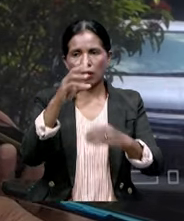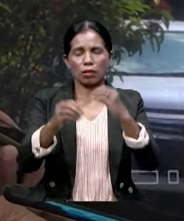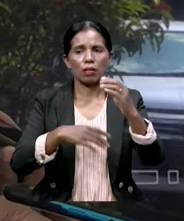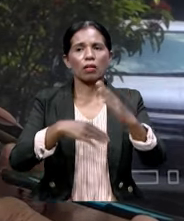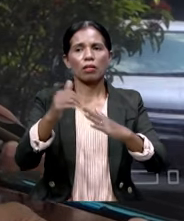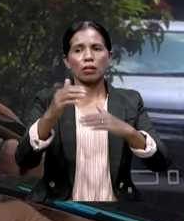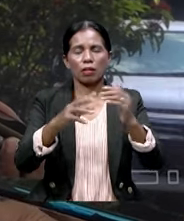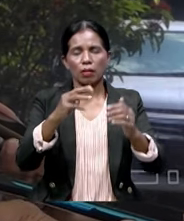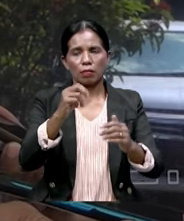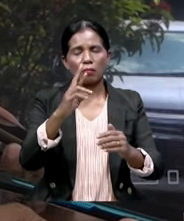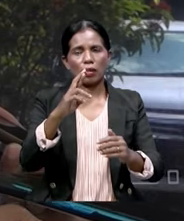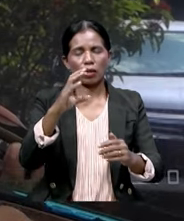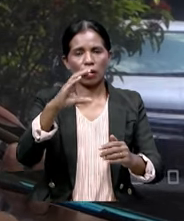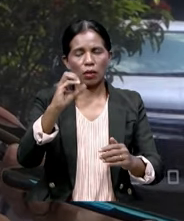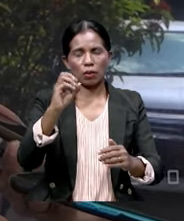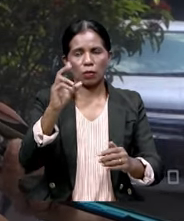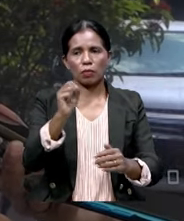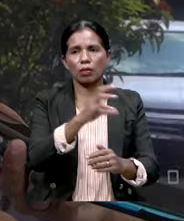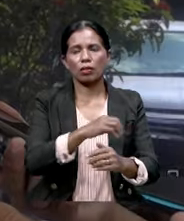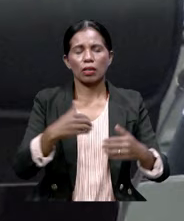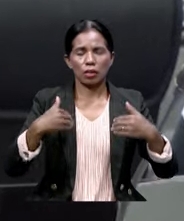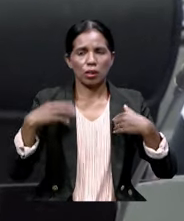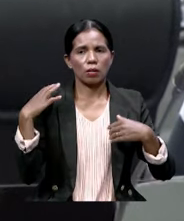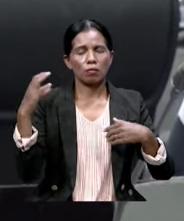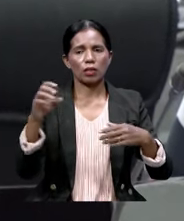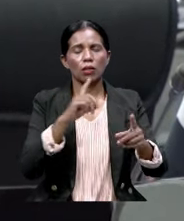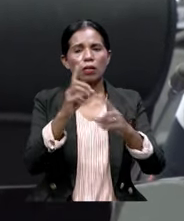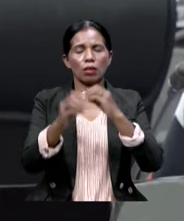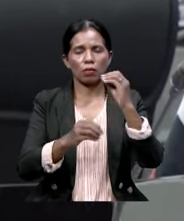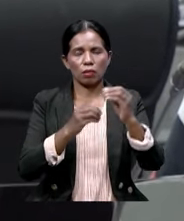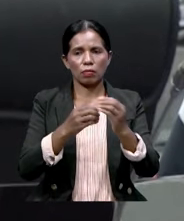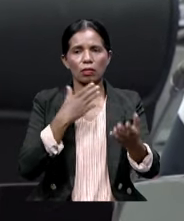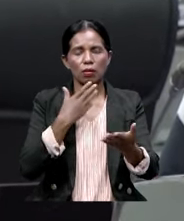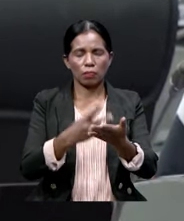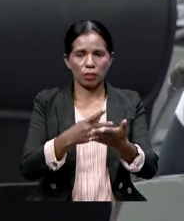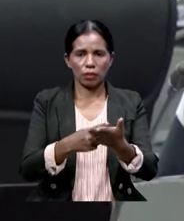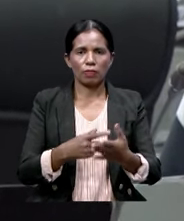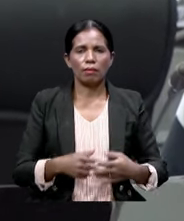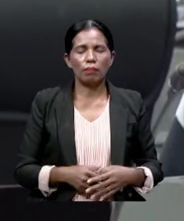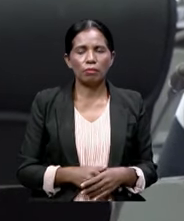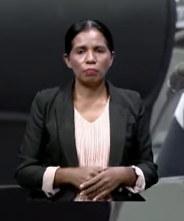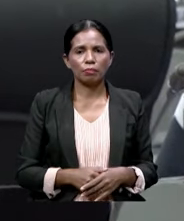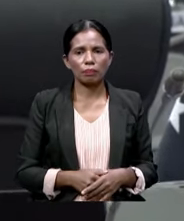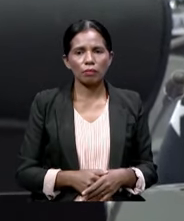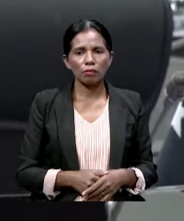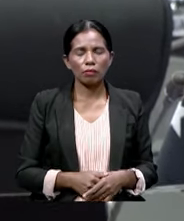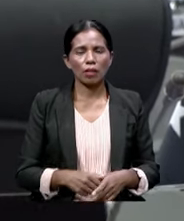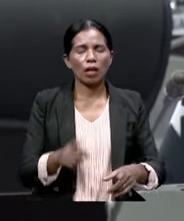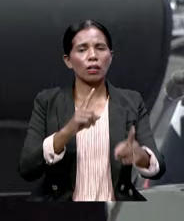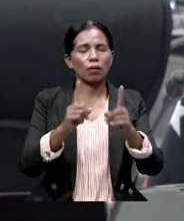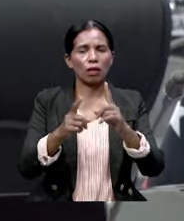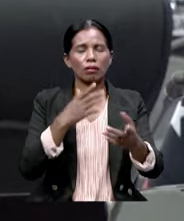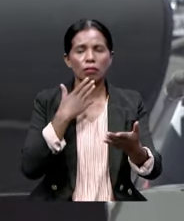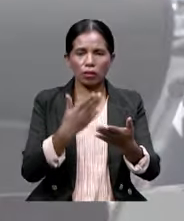infraestrutura, Marcos Xavier Hateten, ADN maki competência atu questiona konaba qualidade projeto. Agora atu qualidade lah ya